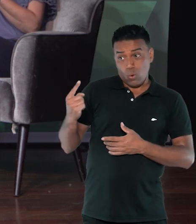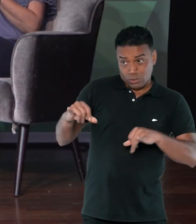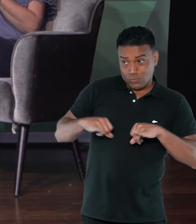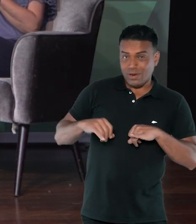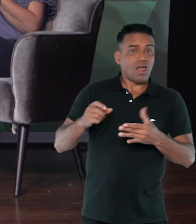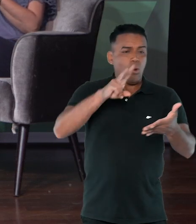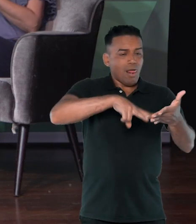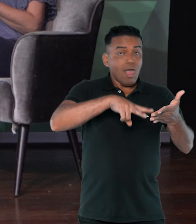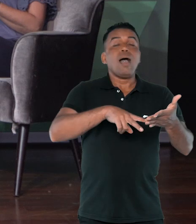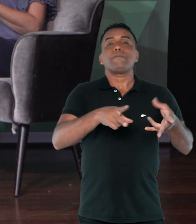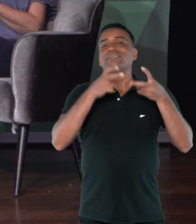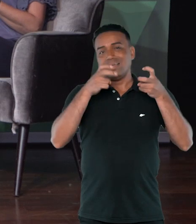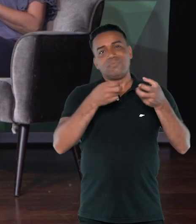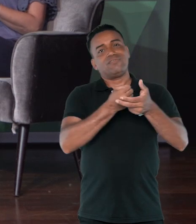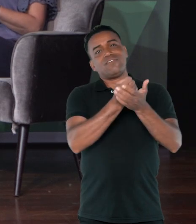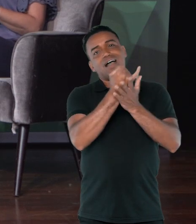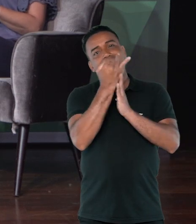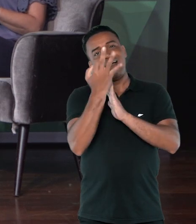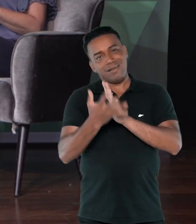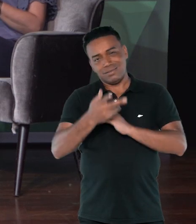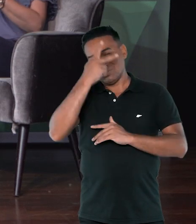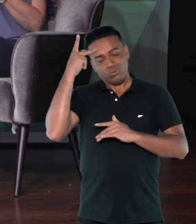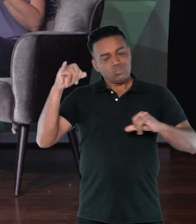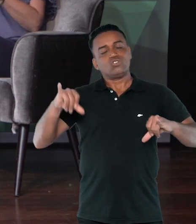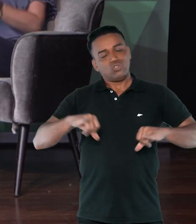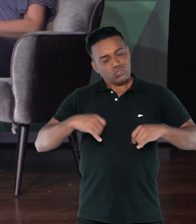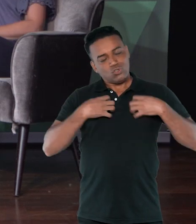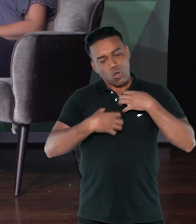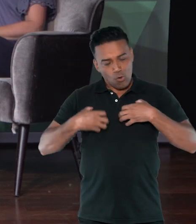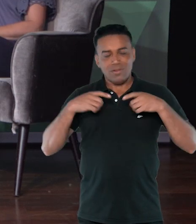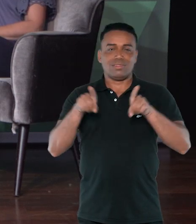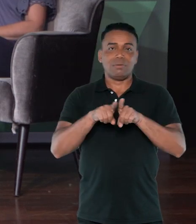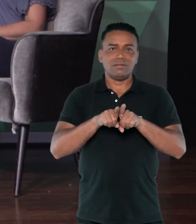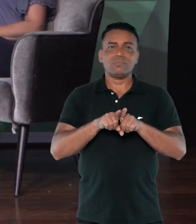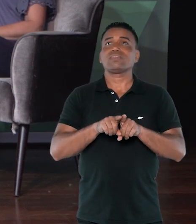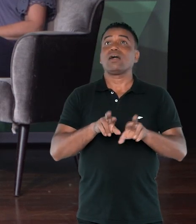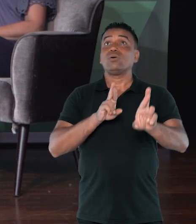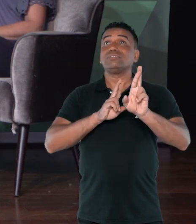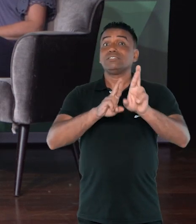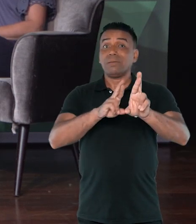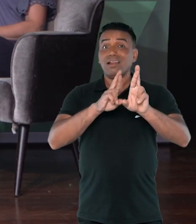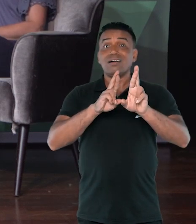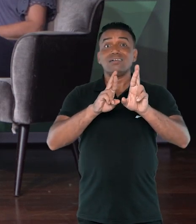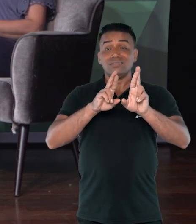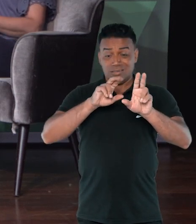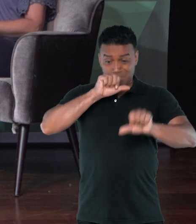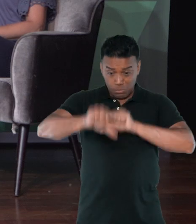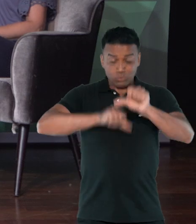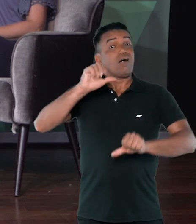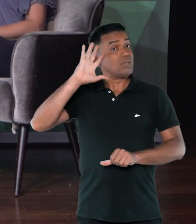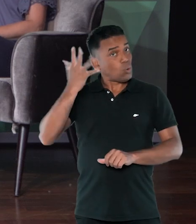numa perspectiva de esperança de que sobrevive-se a tudo. Há um